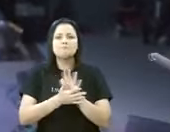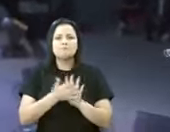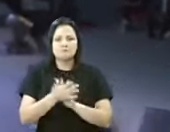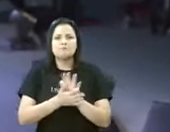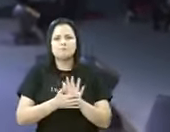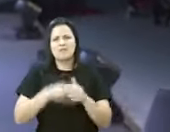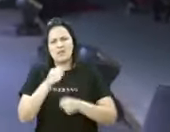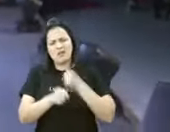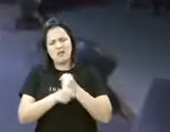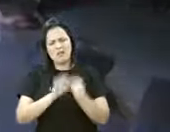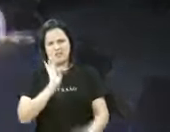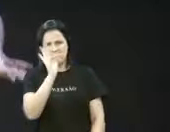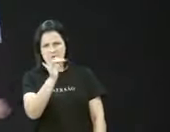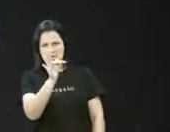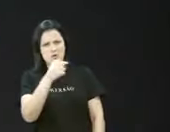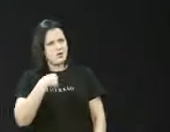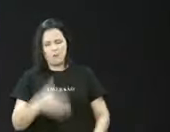Ano que vem eu não lidero mais nada.